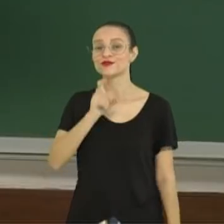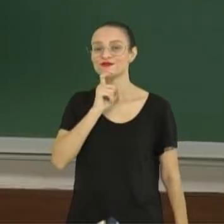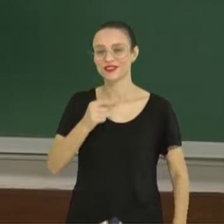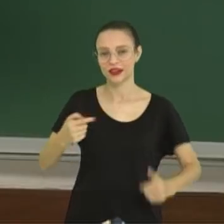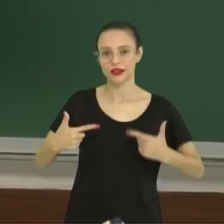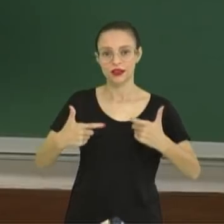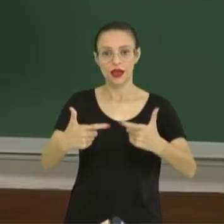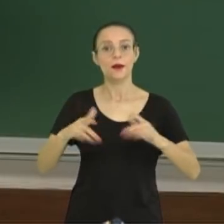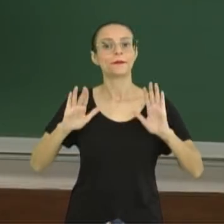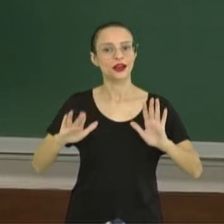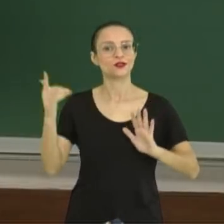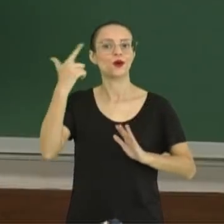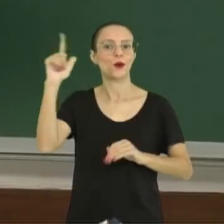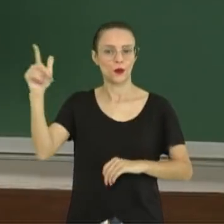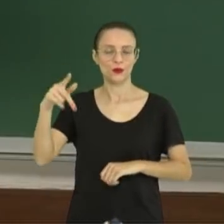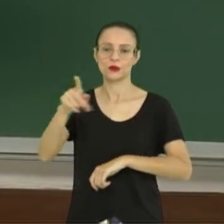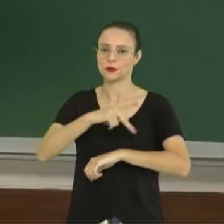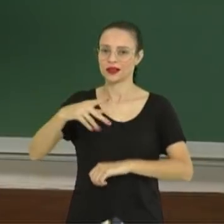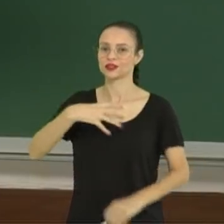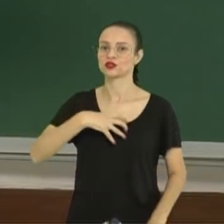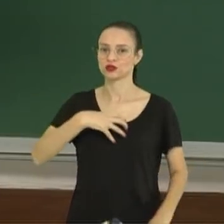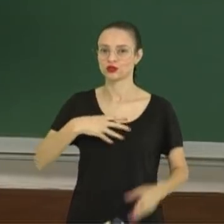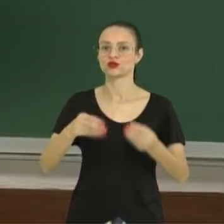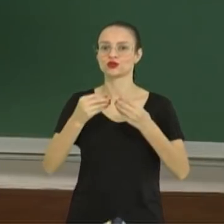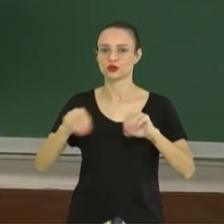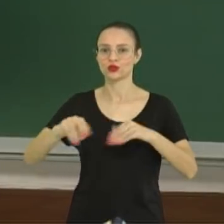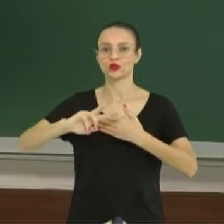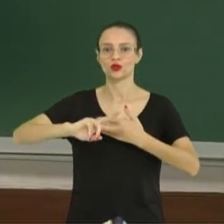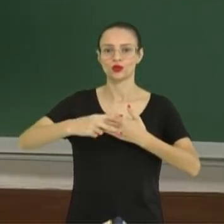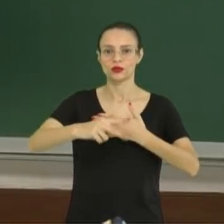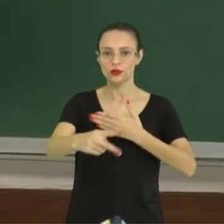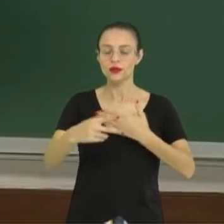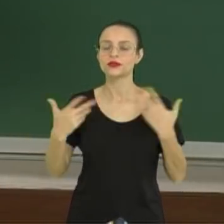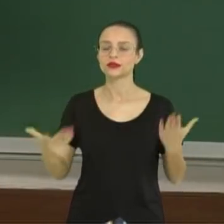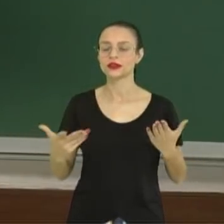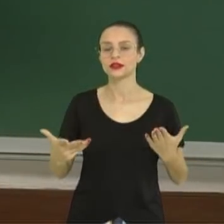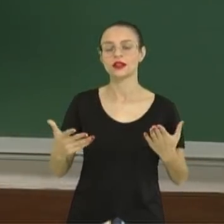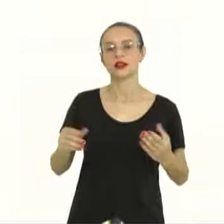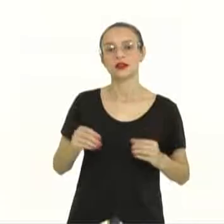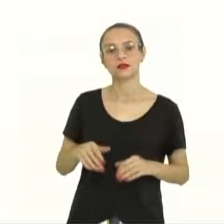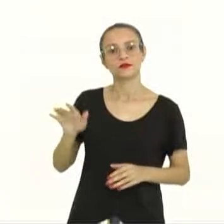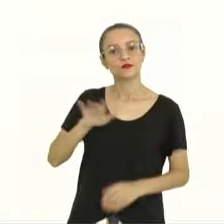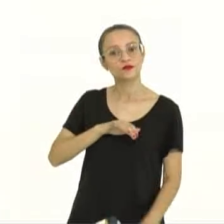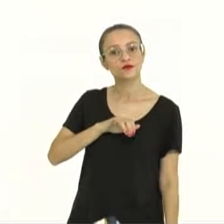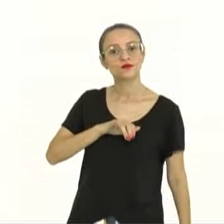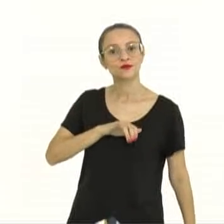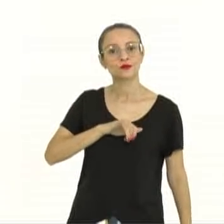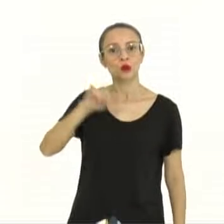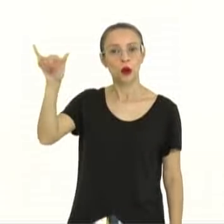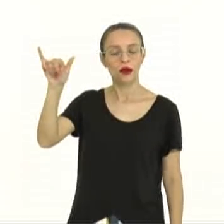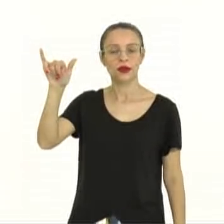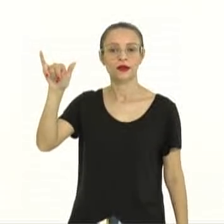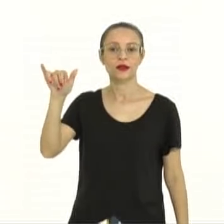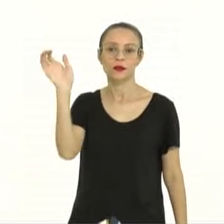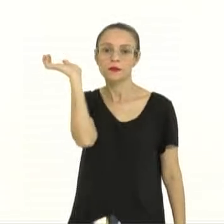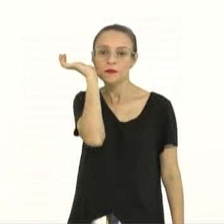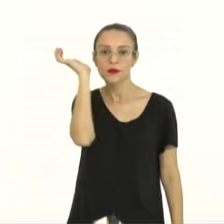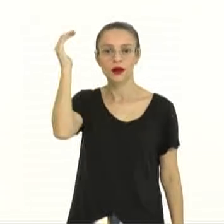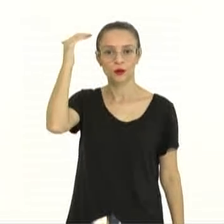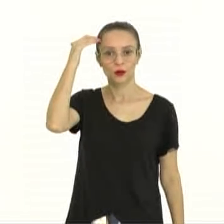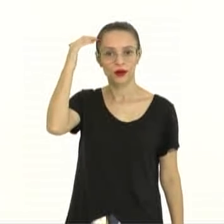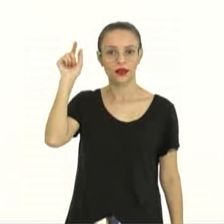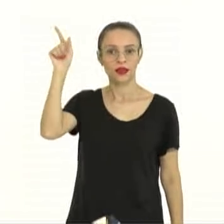países acabaram sofrendo as consequências dessa disputa. Foram enviadas tropas dos Estados Unidos para a Coreia, para conter a